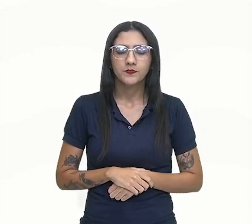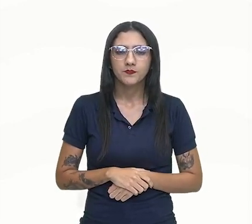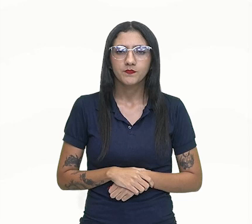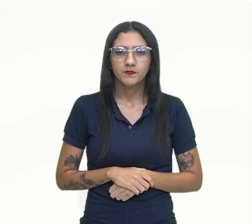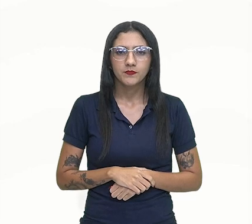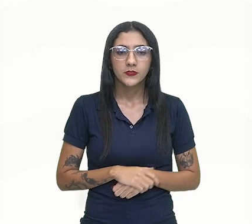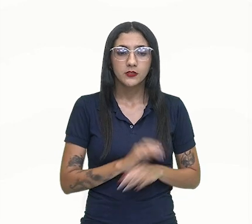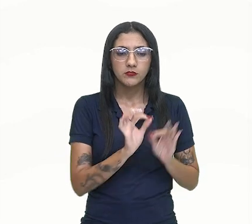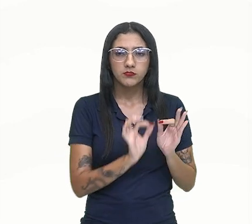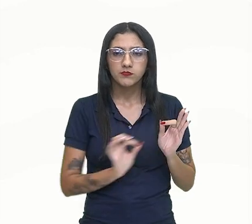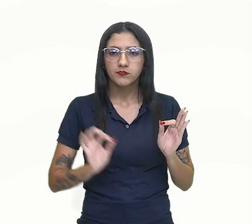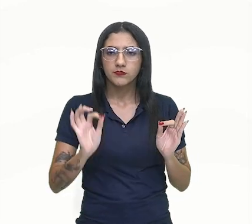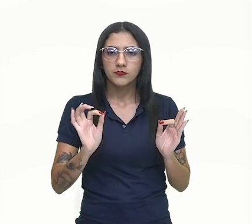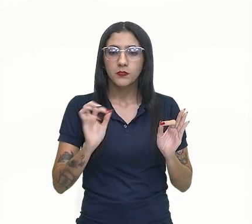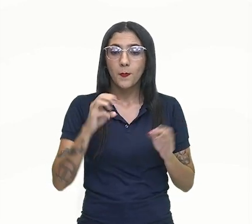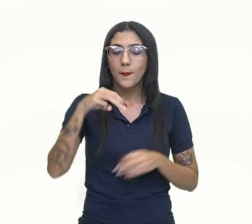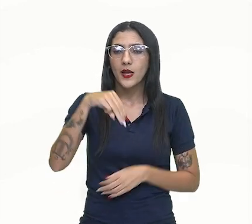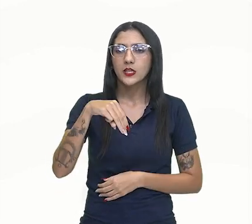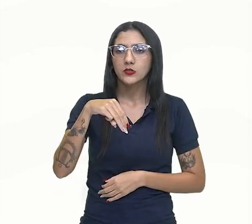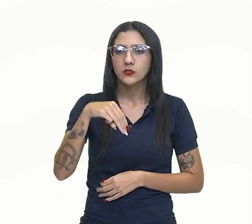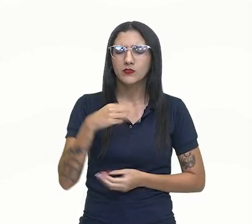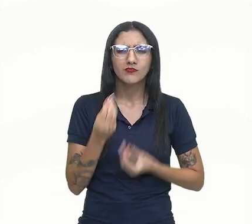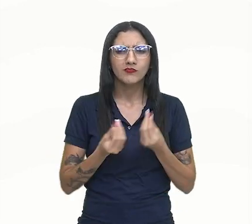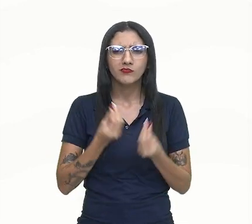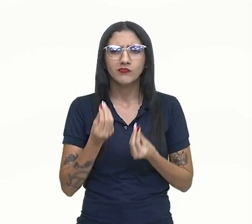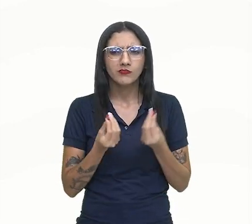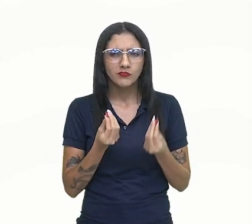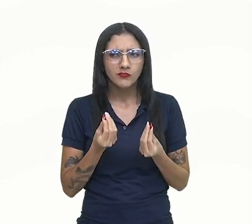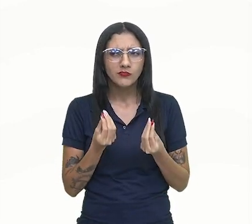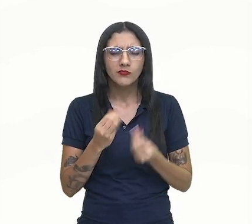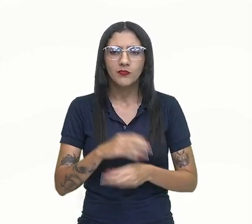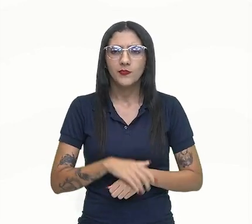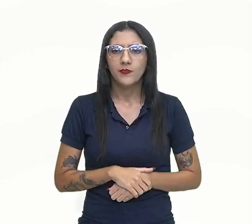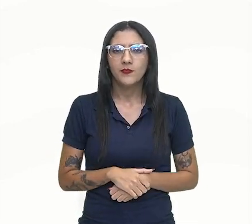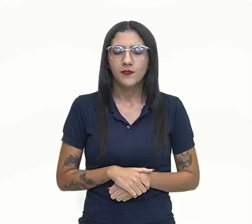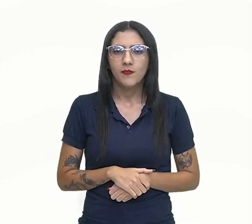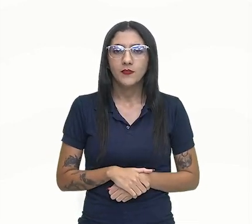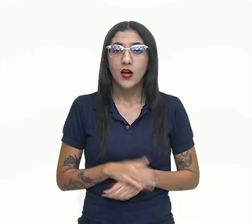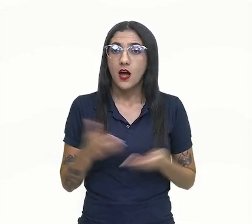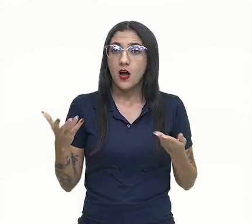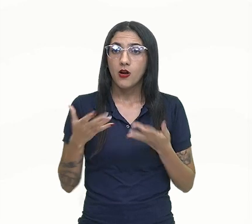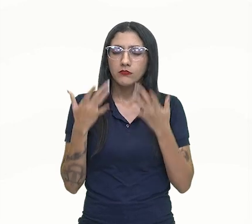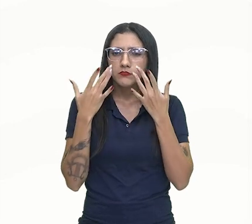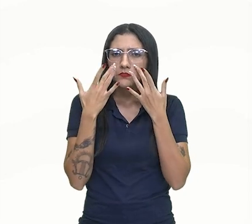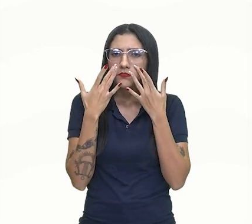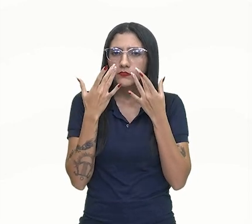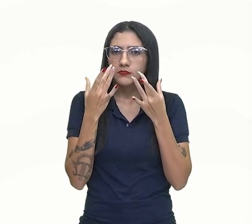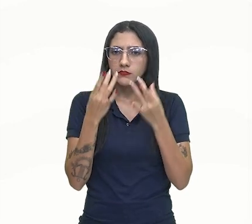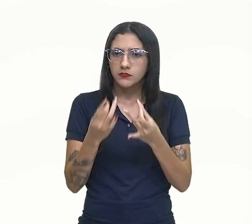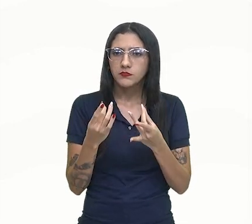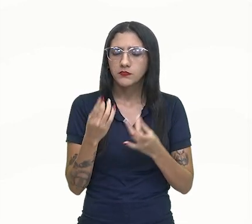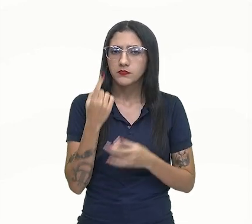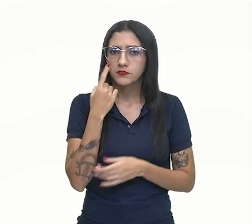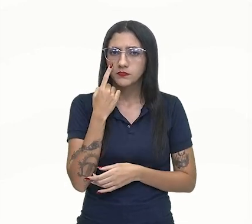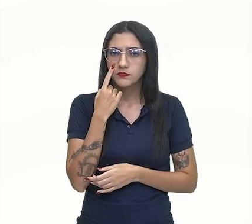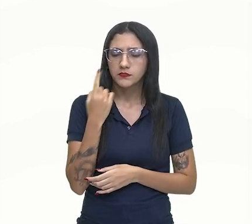Quero fazer a conversão para metro. Como é que a gente vai fazer isso? Agora eu quero que você preste atenção aqui, ó. Observa